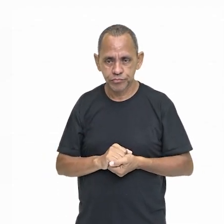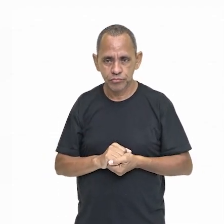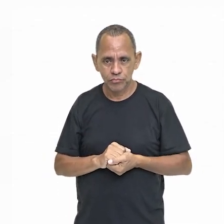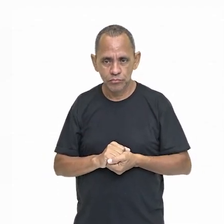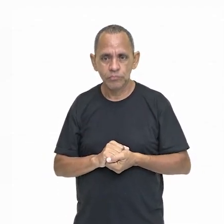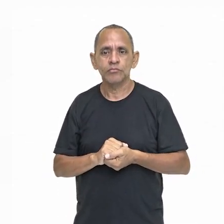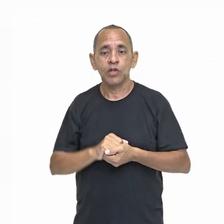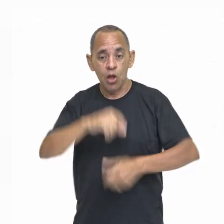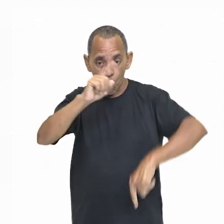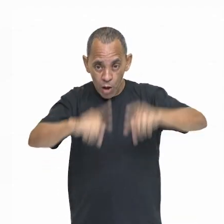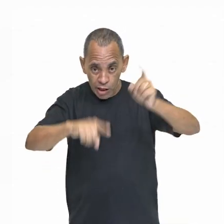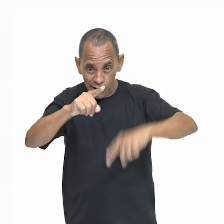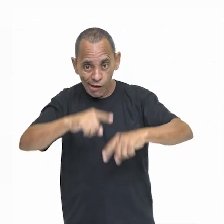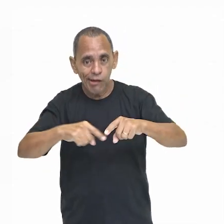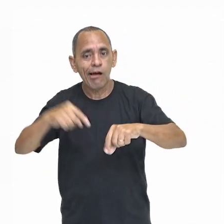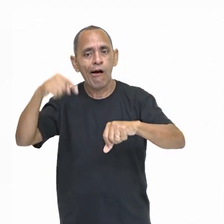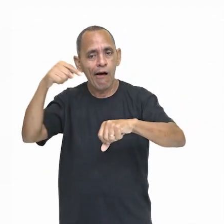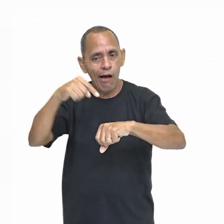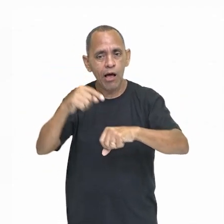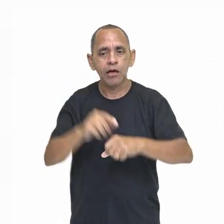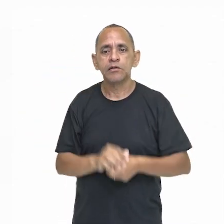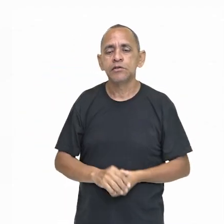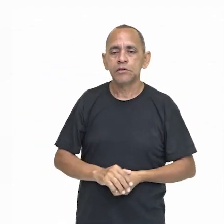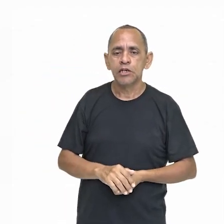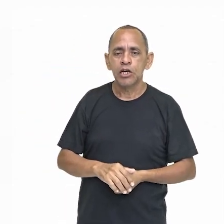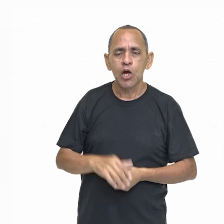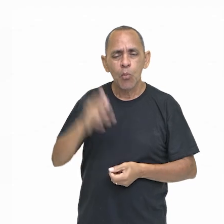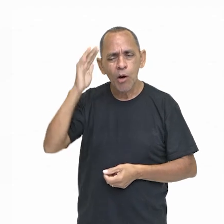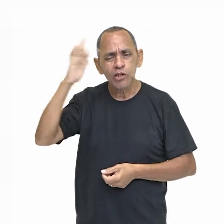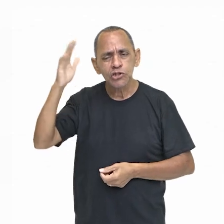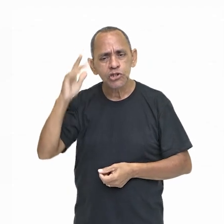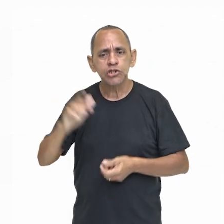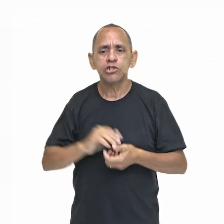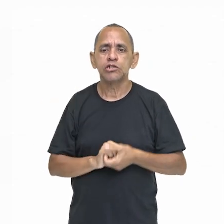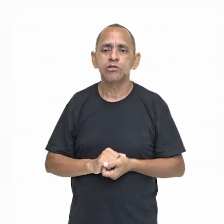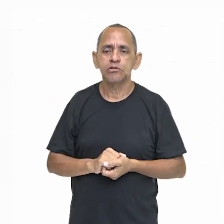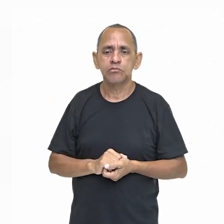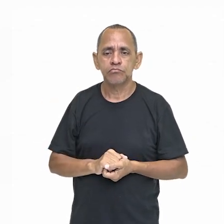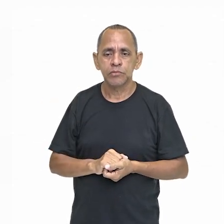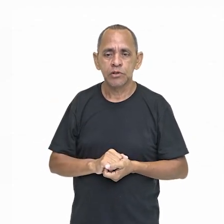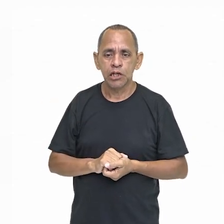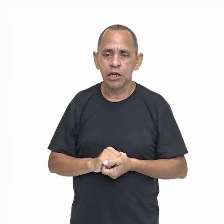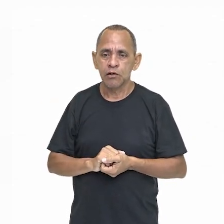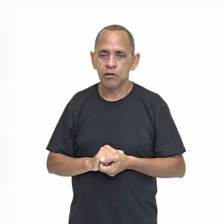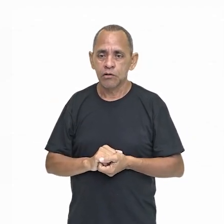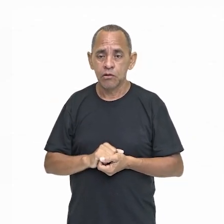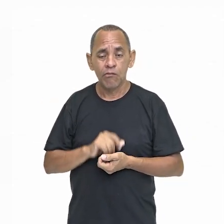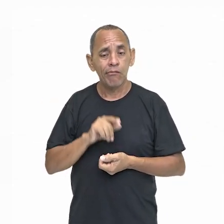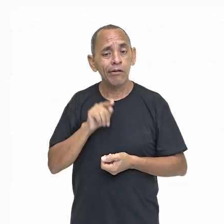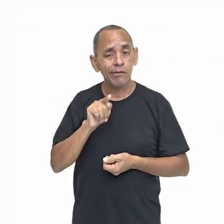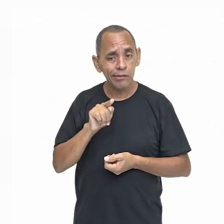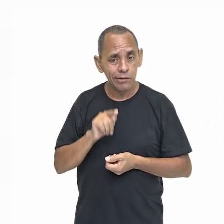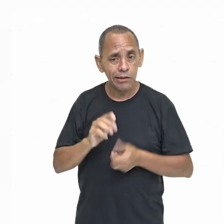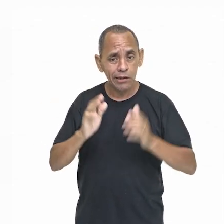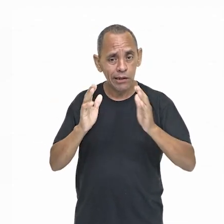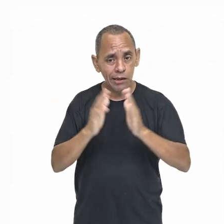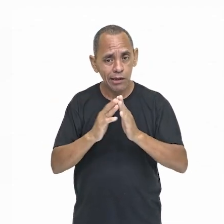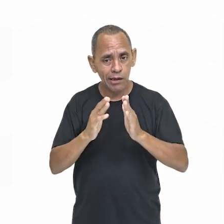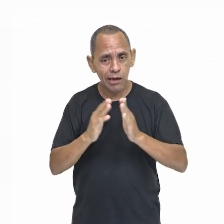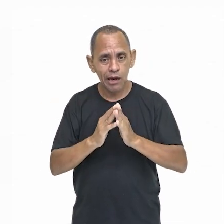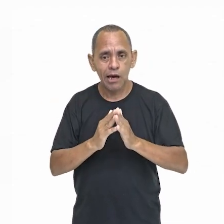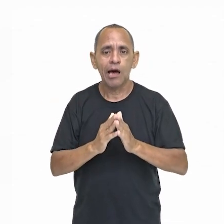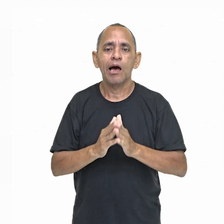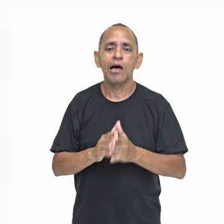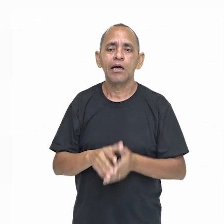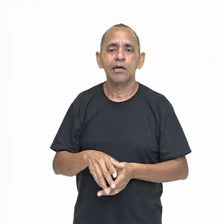você está em casa, está assistindo a aula, e aí você está com